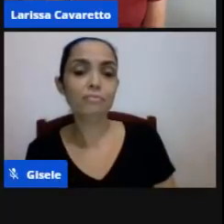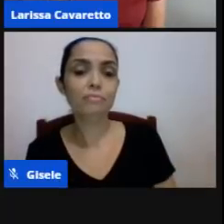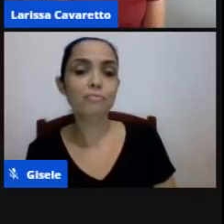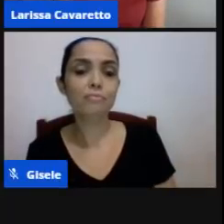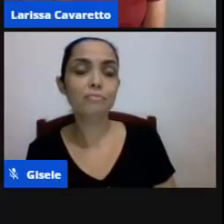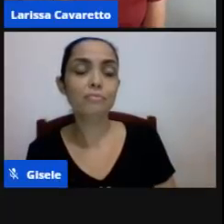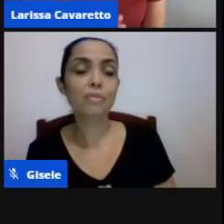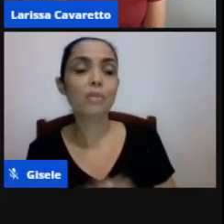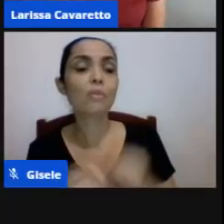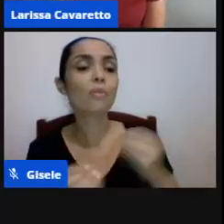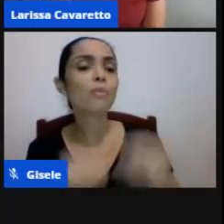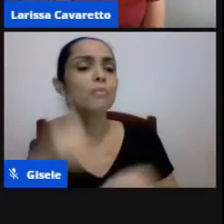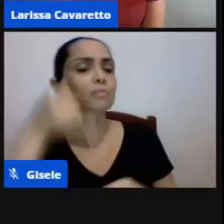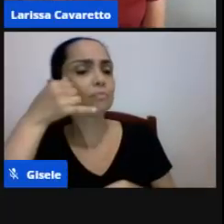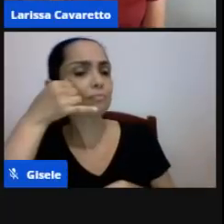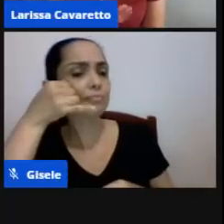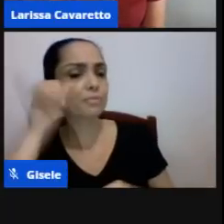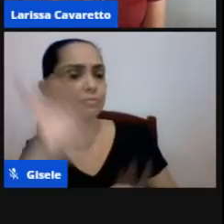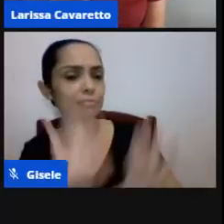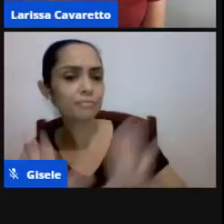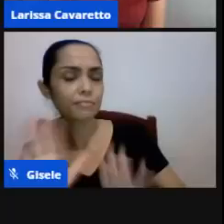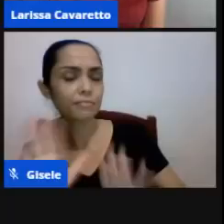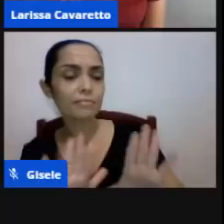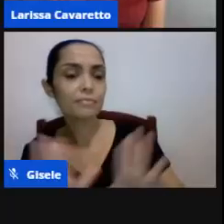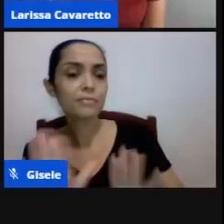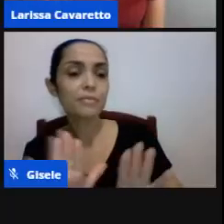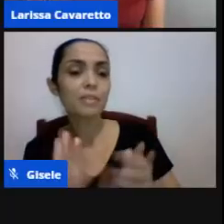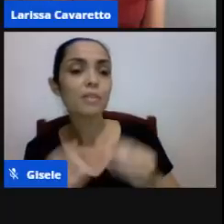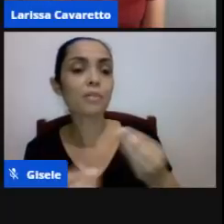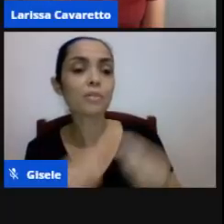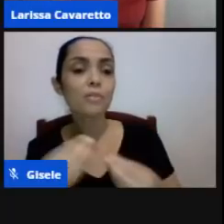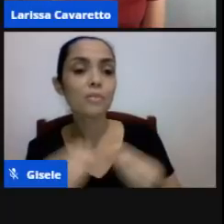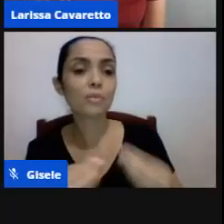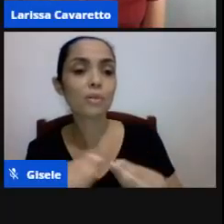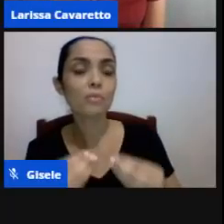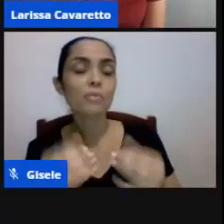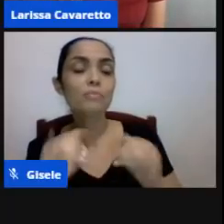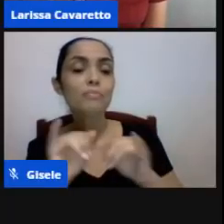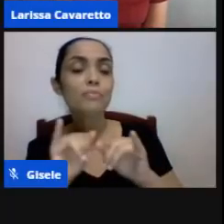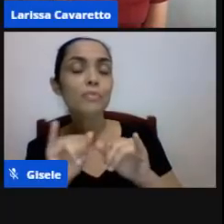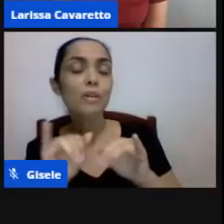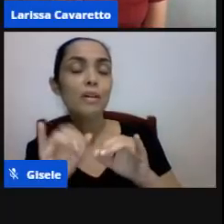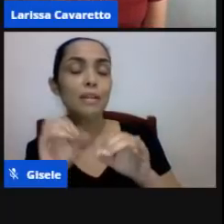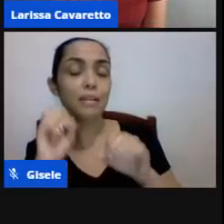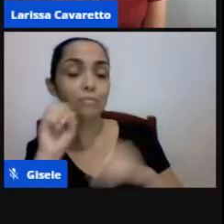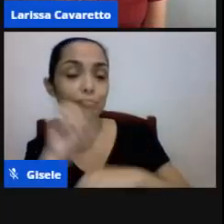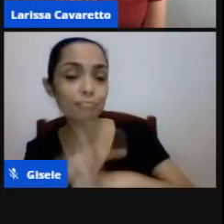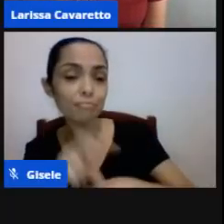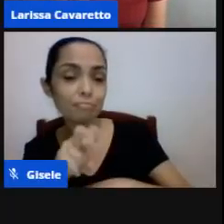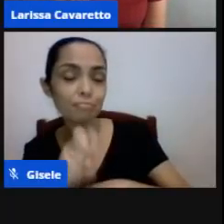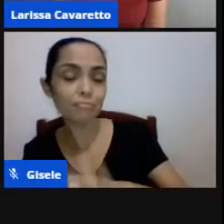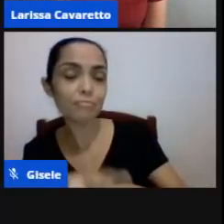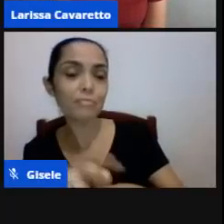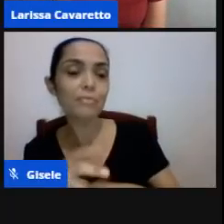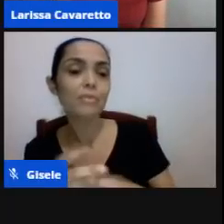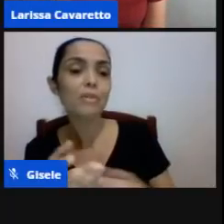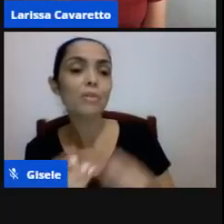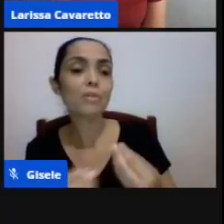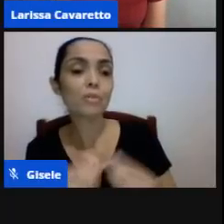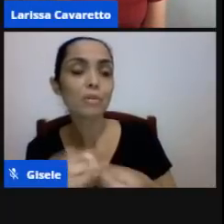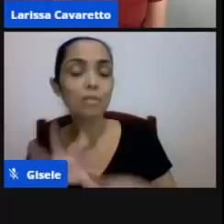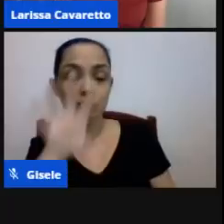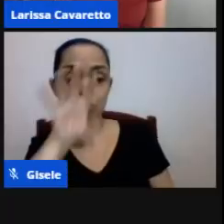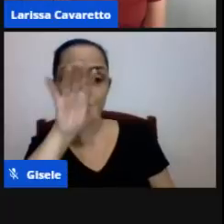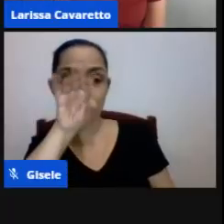As medidas de prevenção, elas estão diretamente ligadas às formas de transmissão. Então, como eu falei, a transmissão